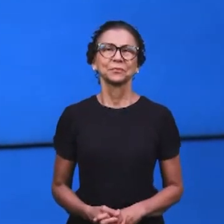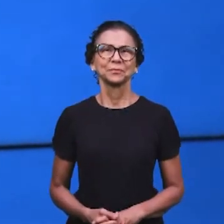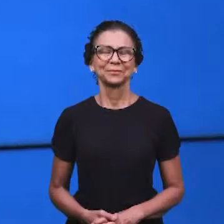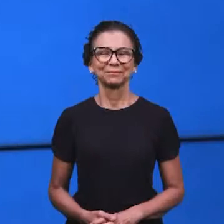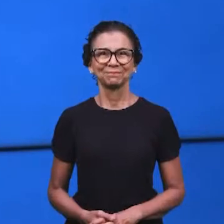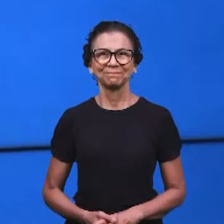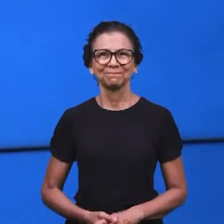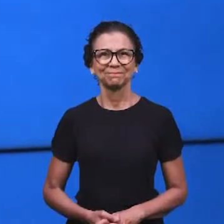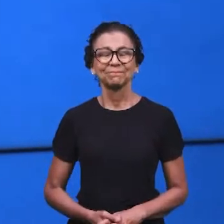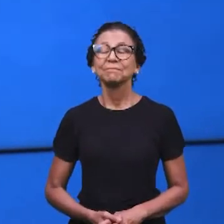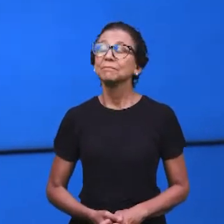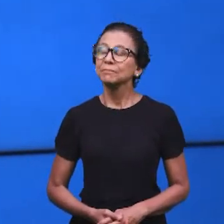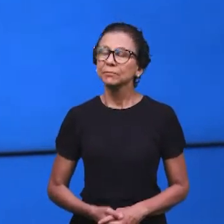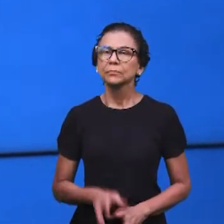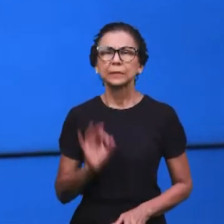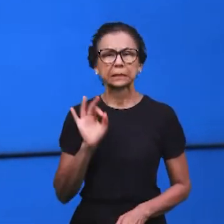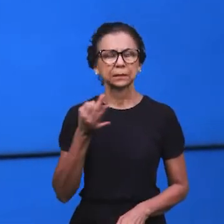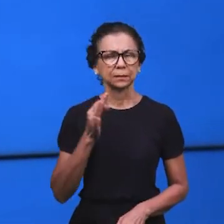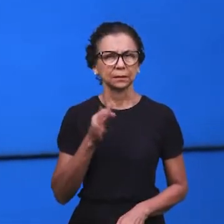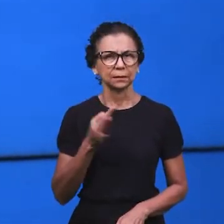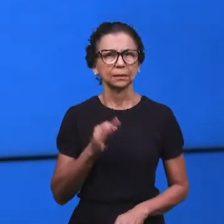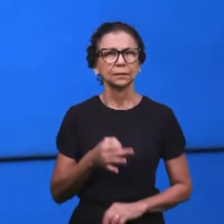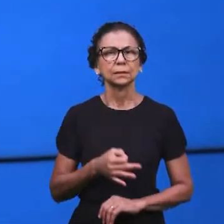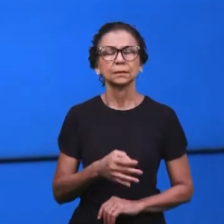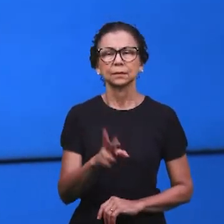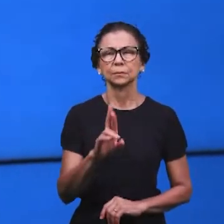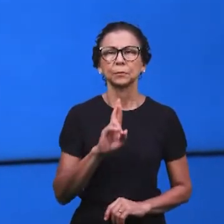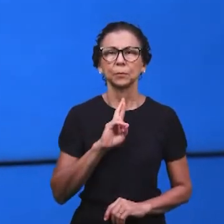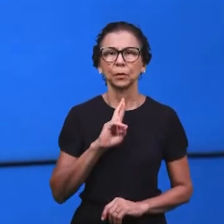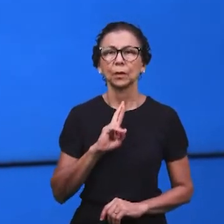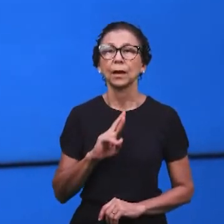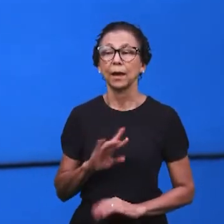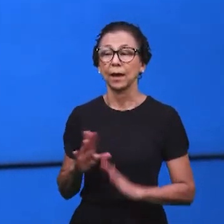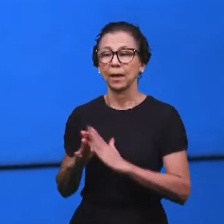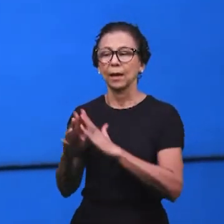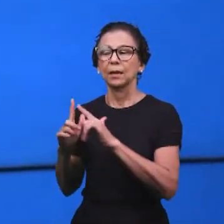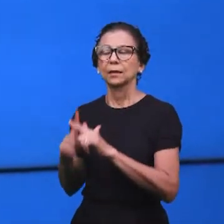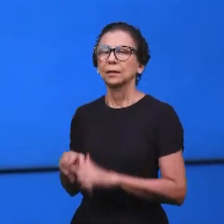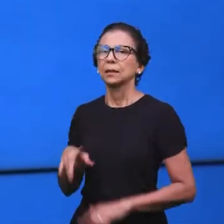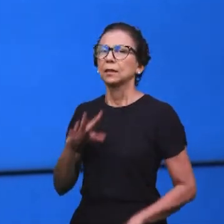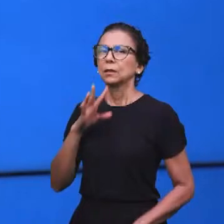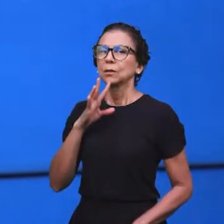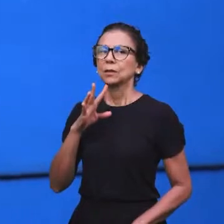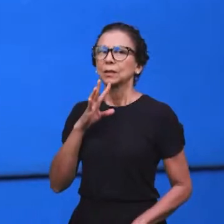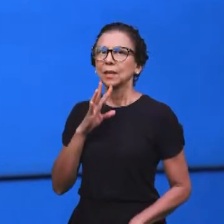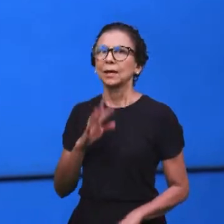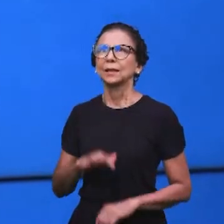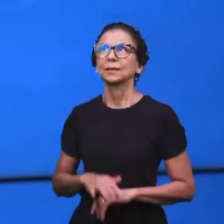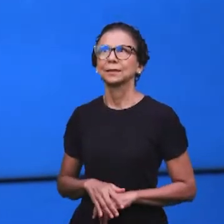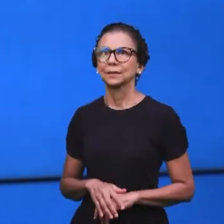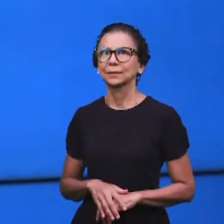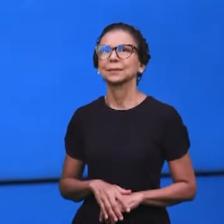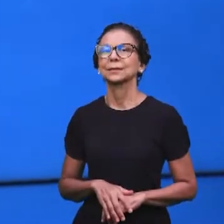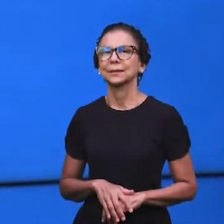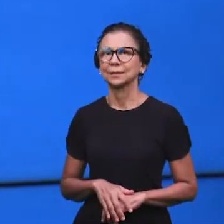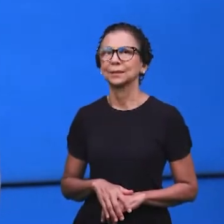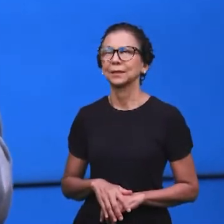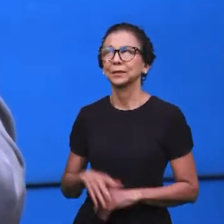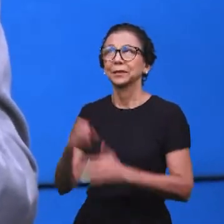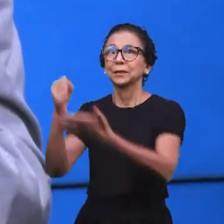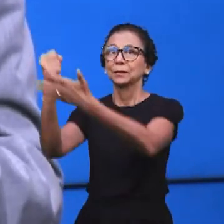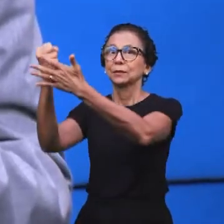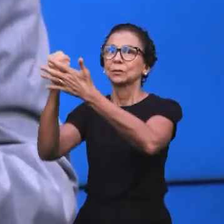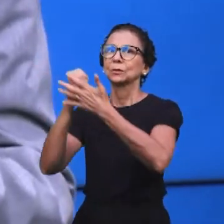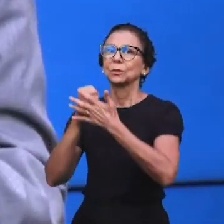A resposta é muito correta, porque a igreja fiel é que sabe realmente de onde virá o